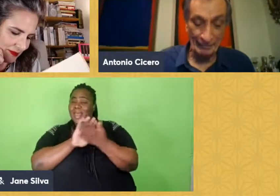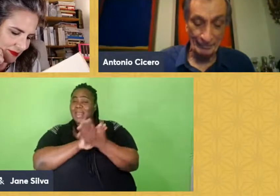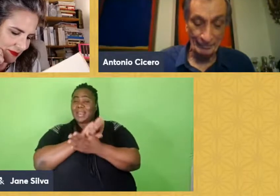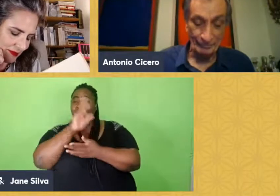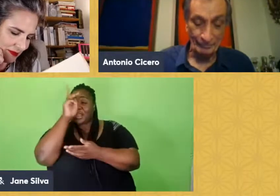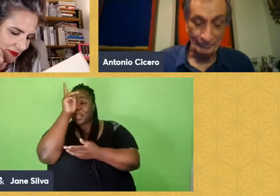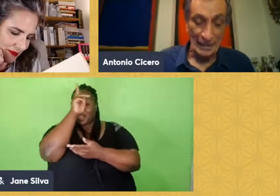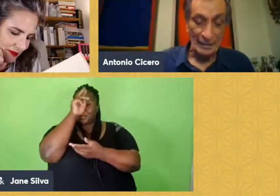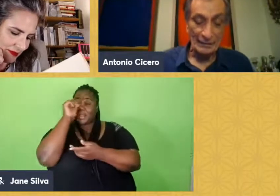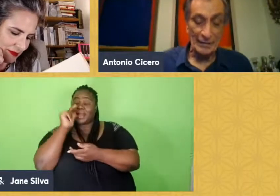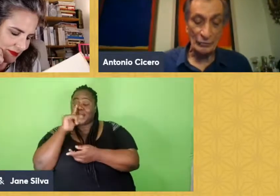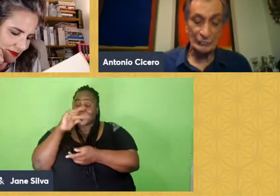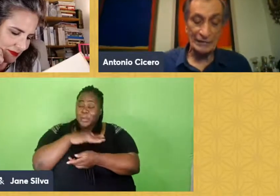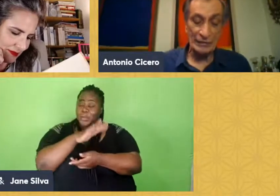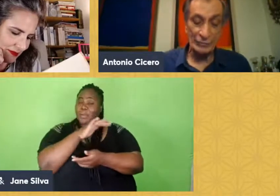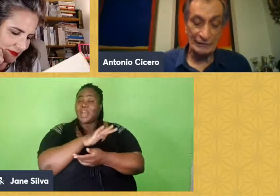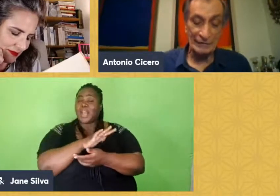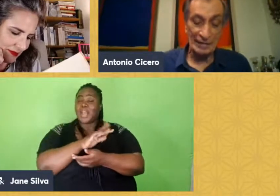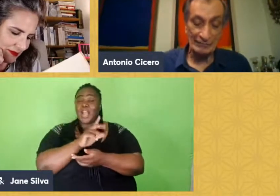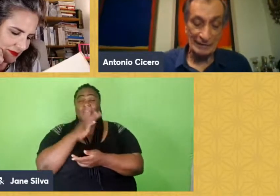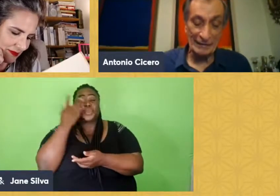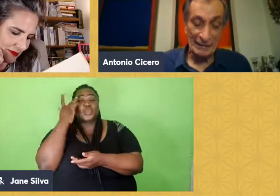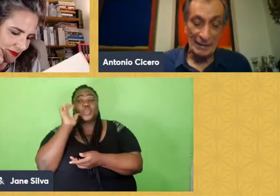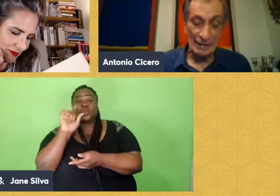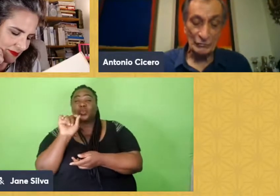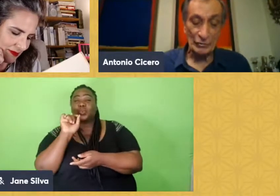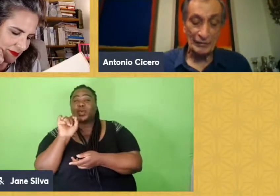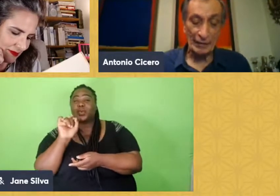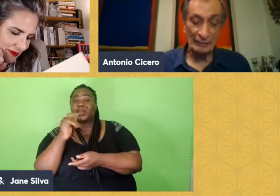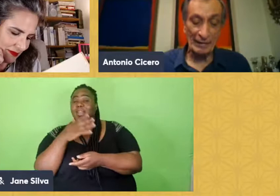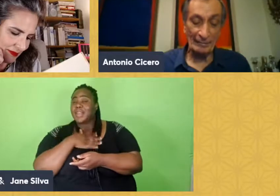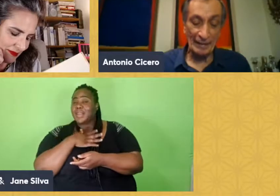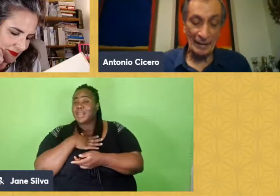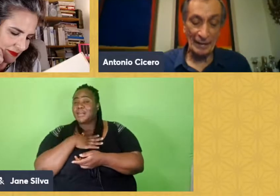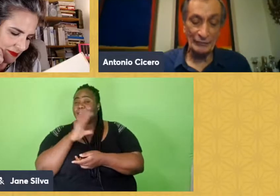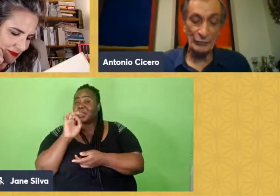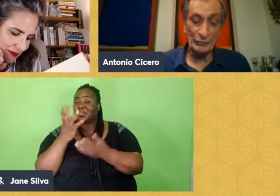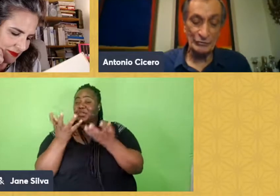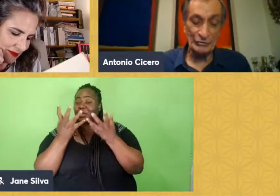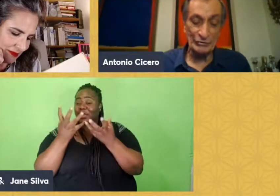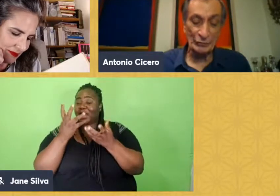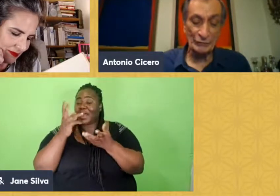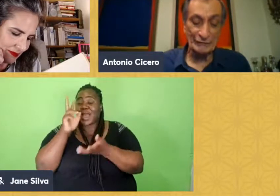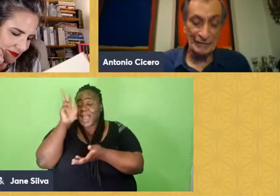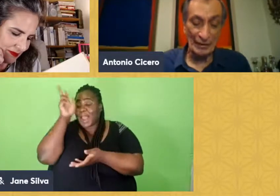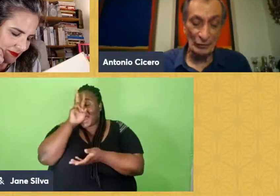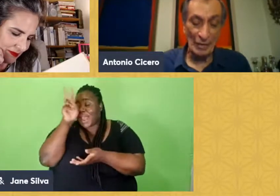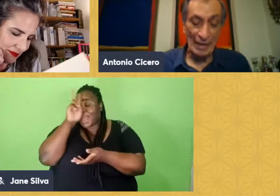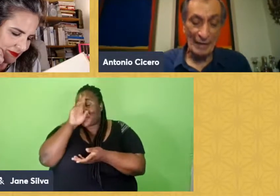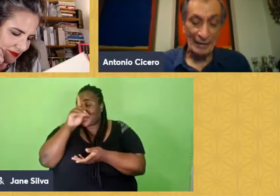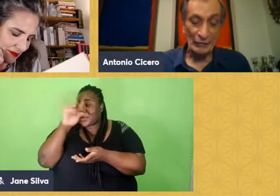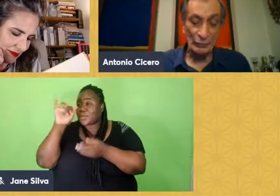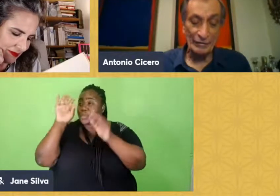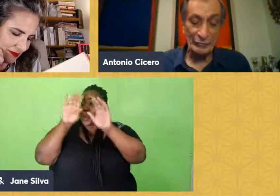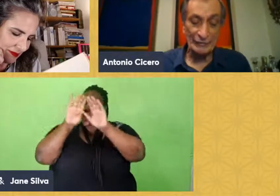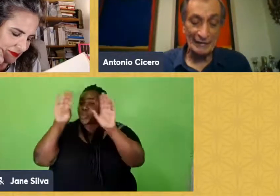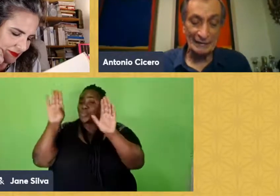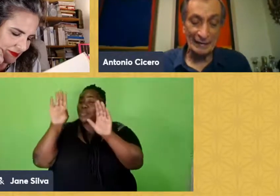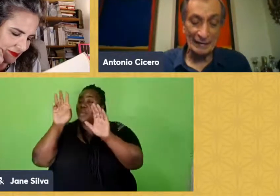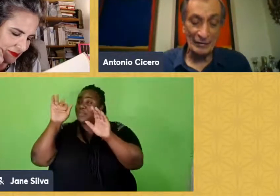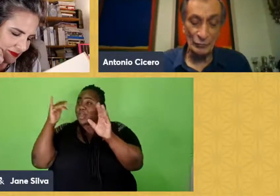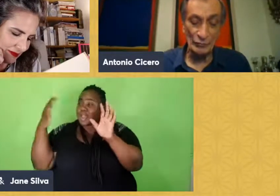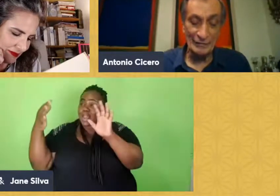mar. Não sei o que em mim só quer me lembrar que um dia o céu